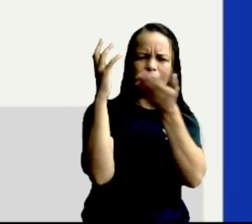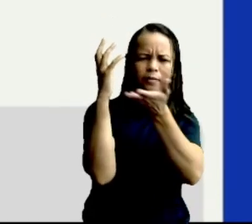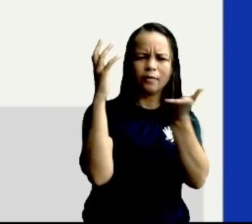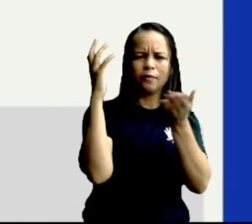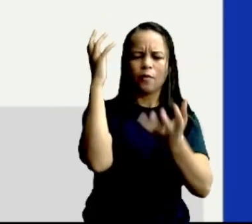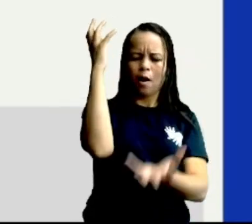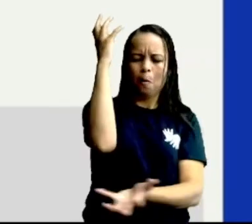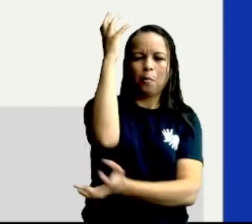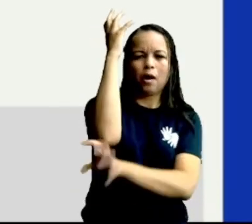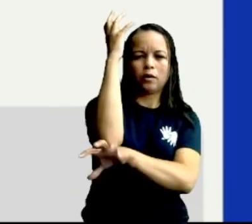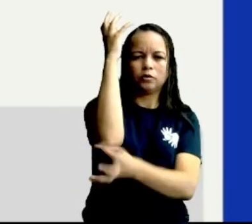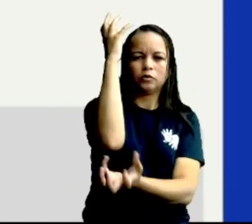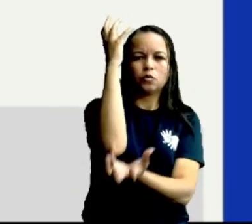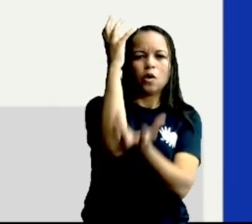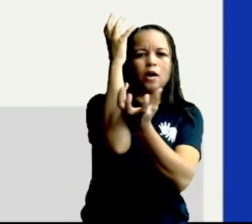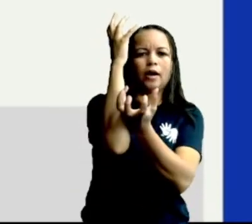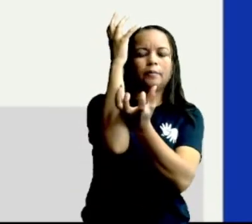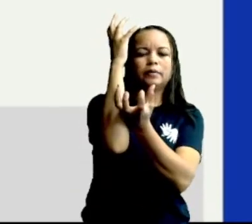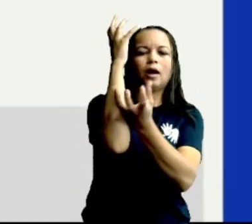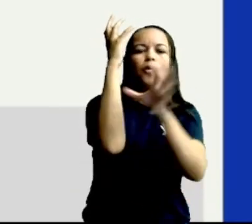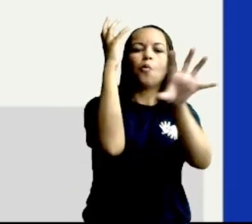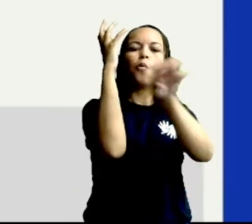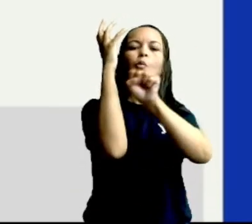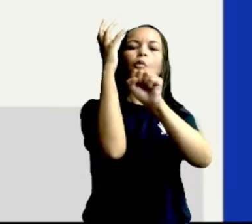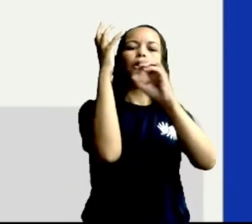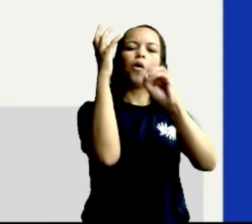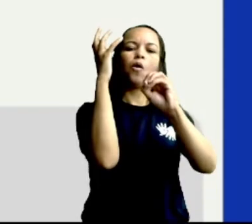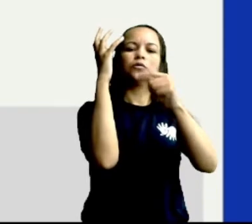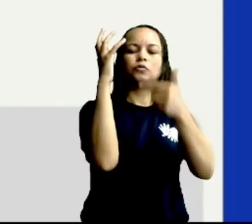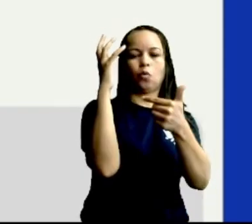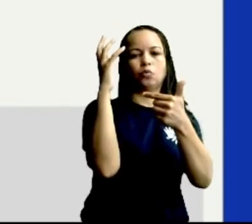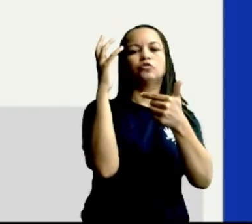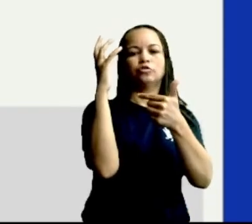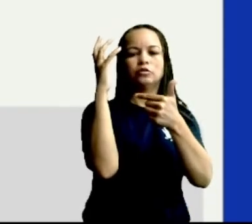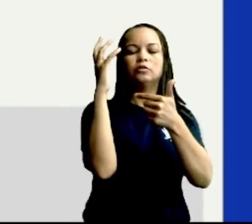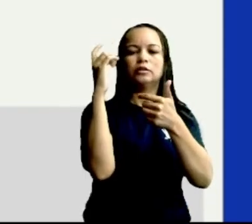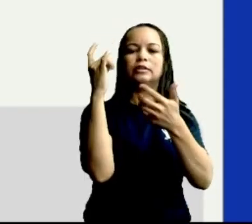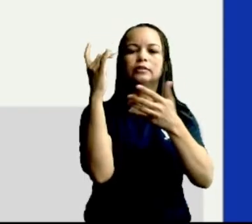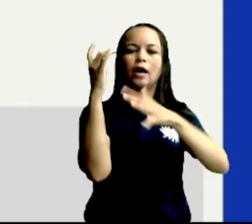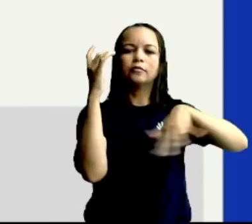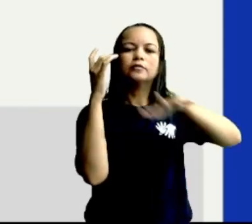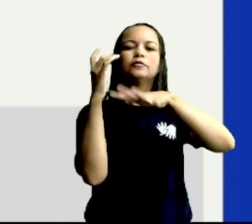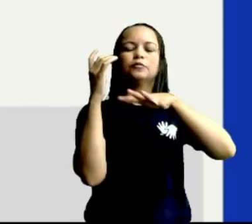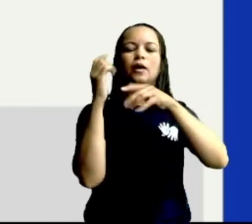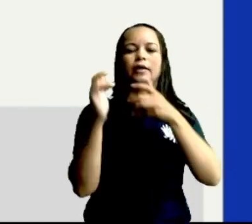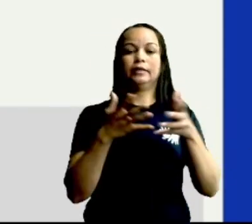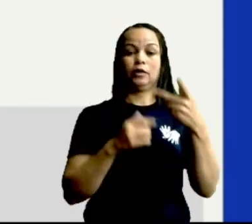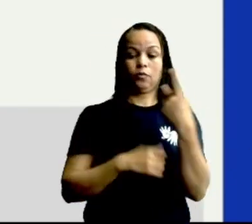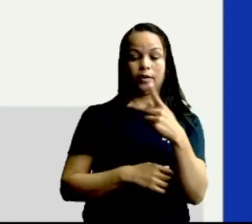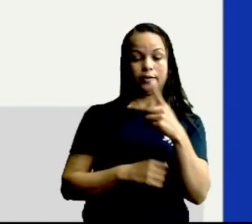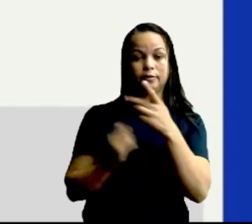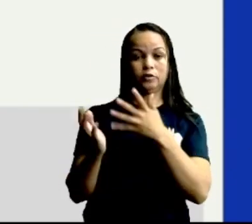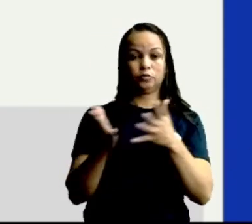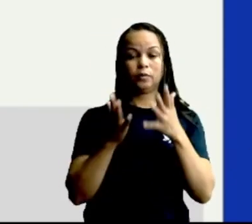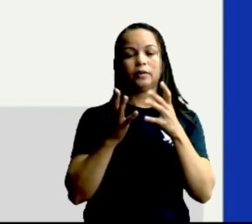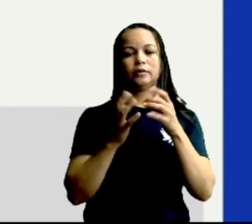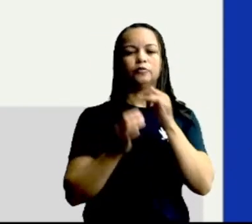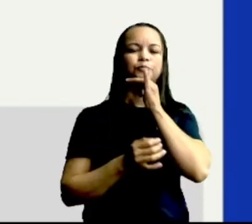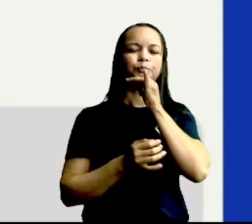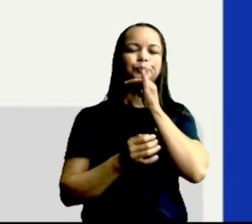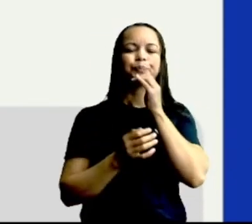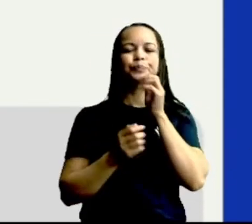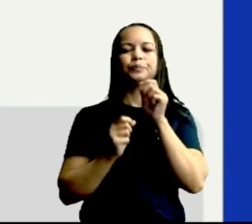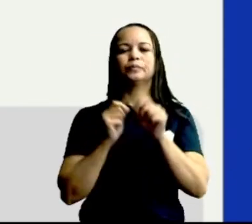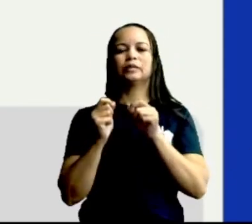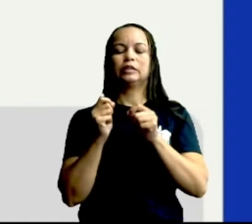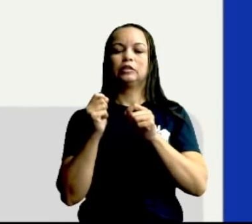para captar o oxigênio. Isso mesmo, o oxigênio que está no ar. Então, essas plantas de manguezais, por exemplo,